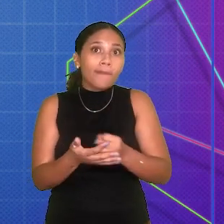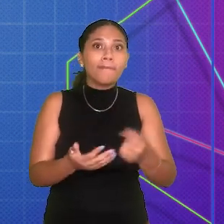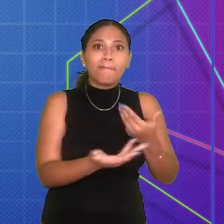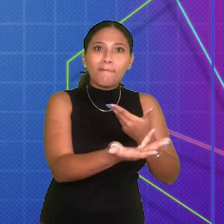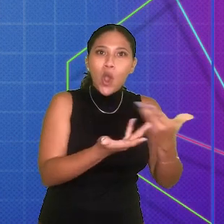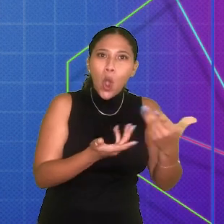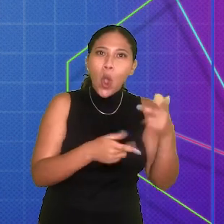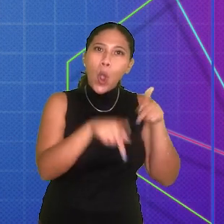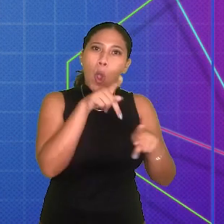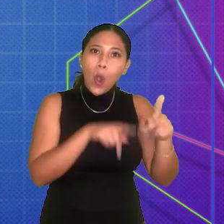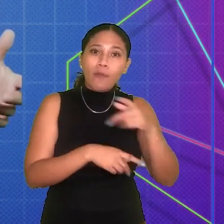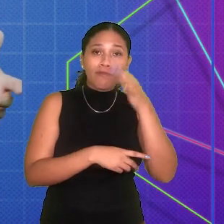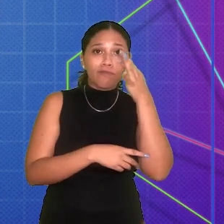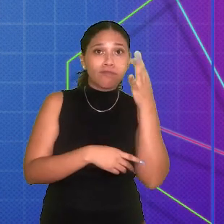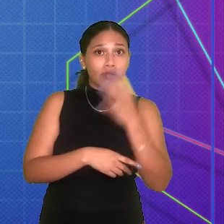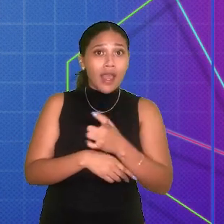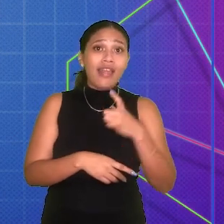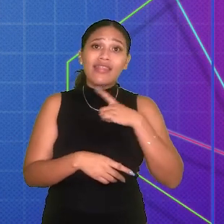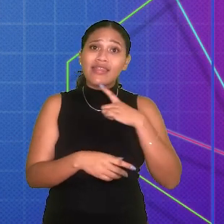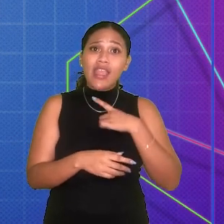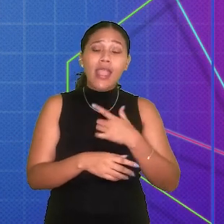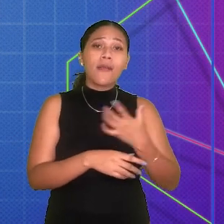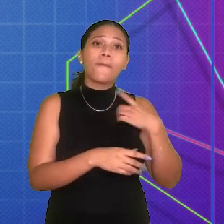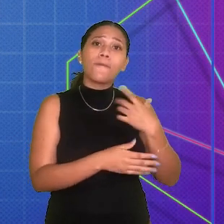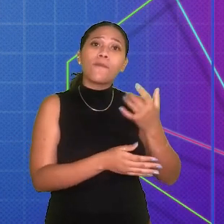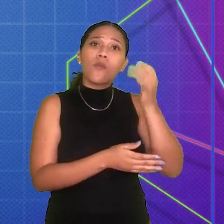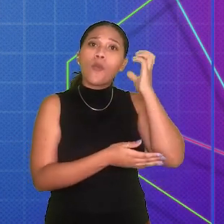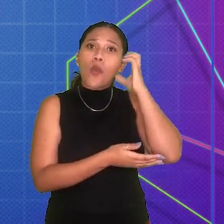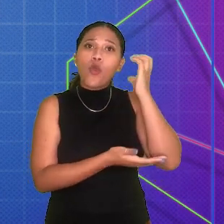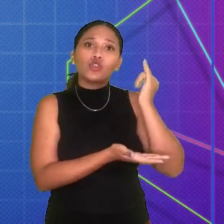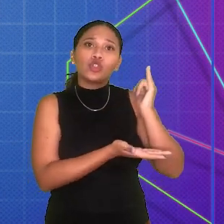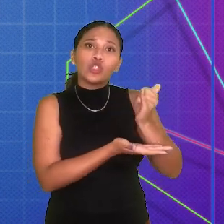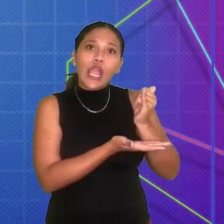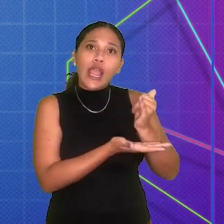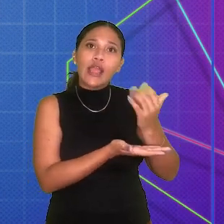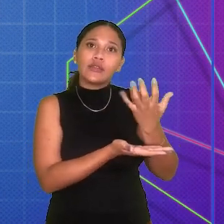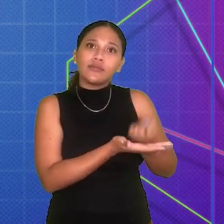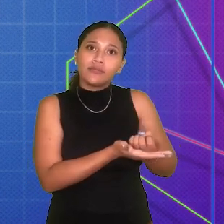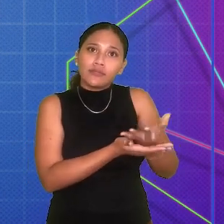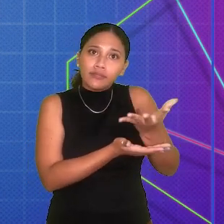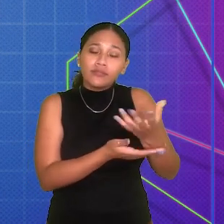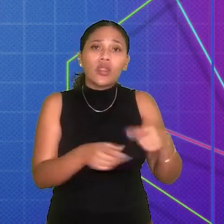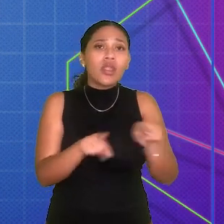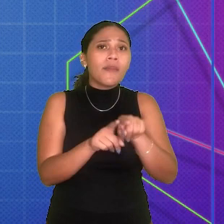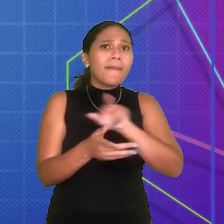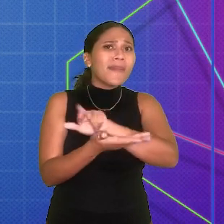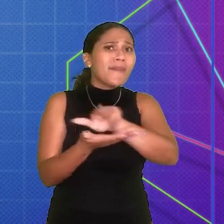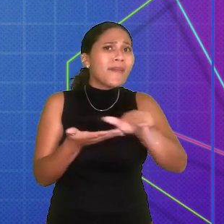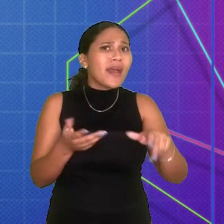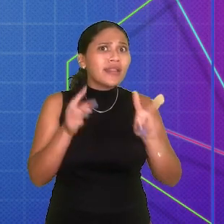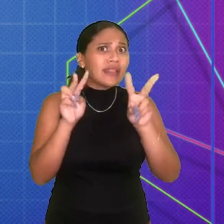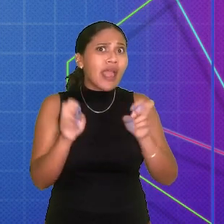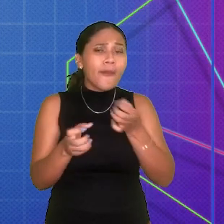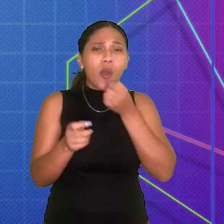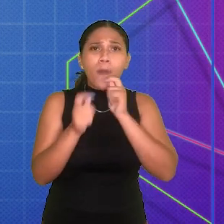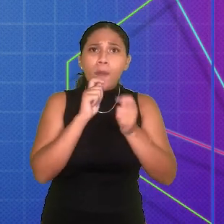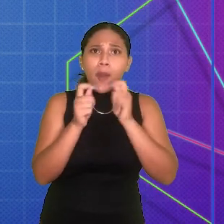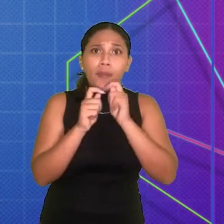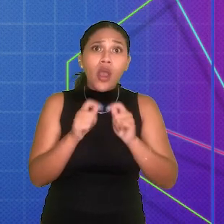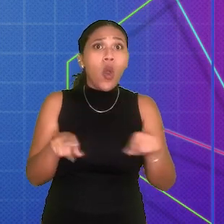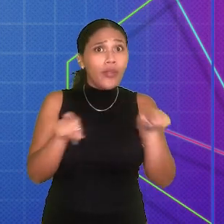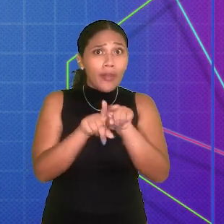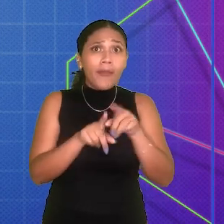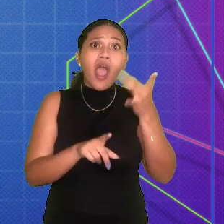público. Seja produzindo podcasts, discutindo jogos ou notícias, ou destrinchando o tema. Seja transmitindo gameplays